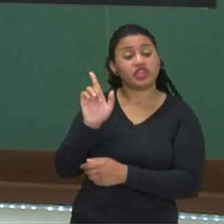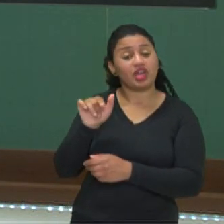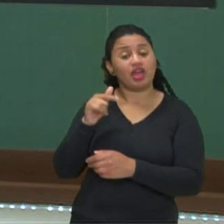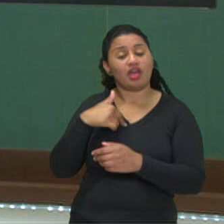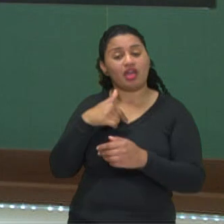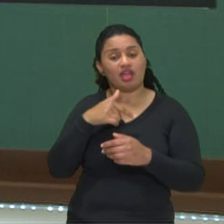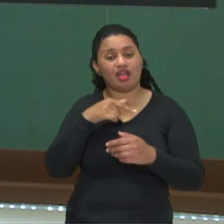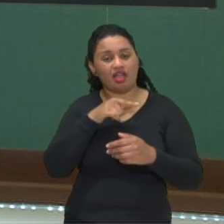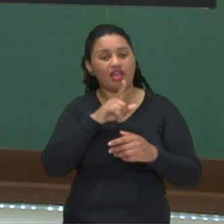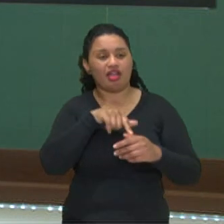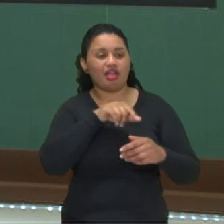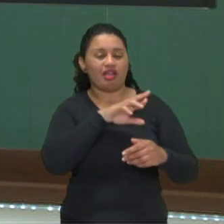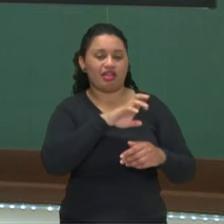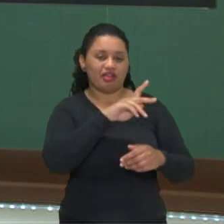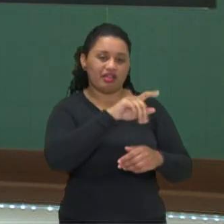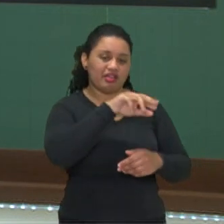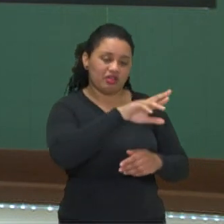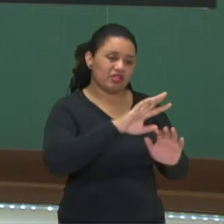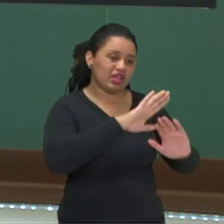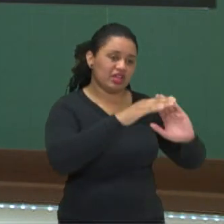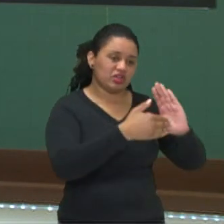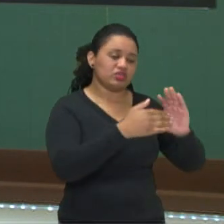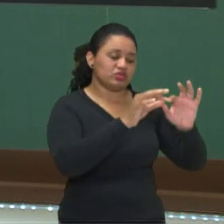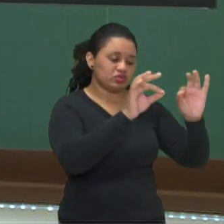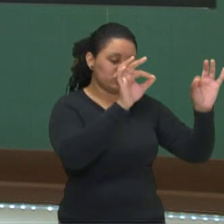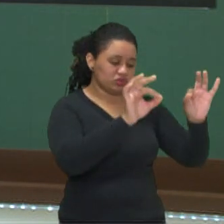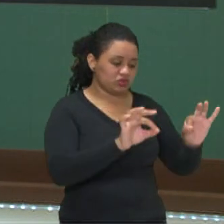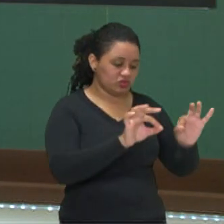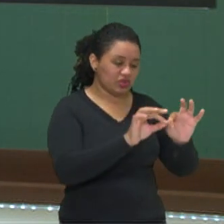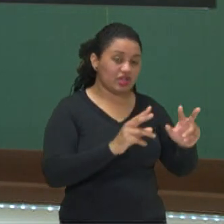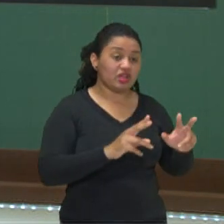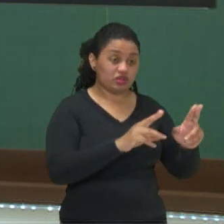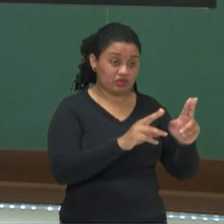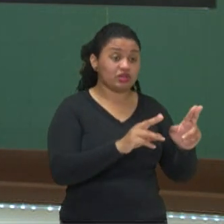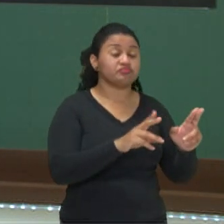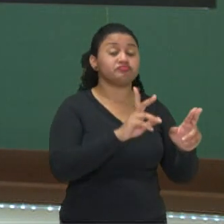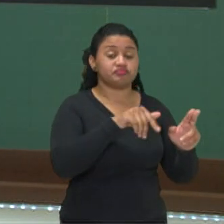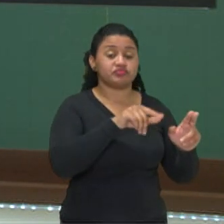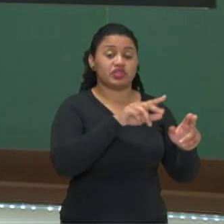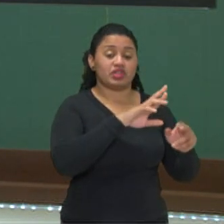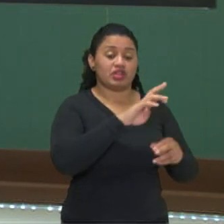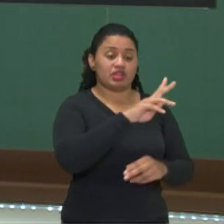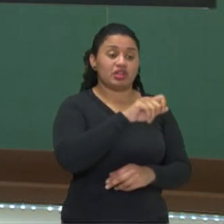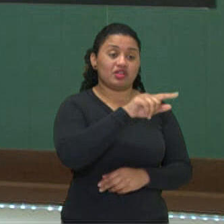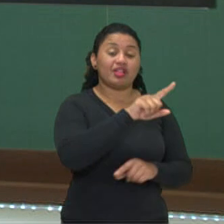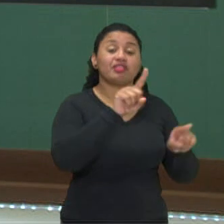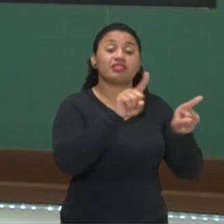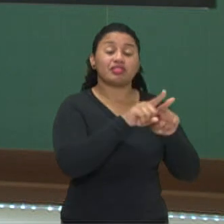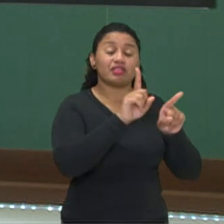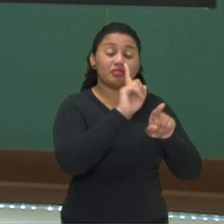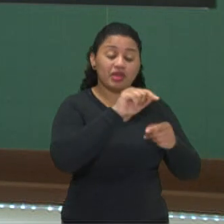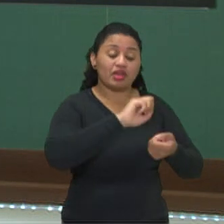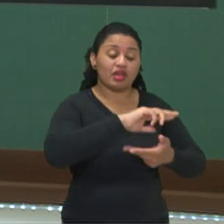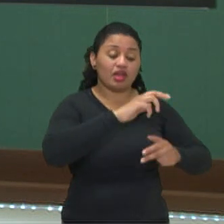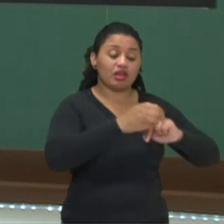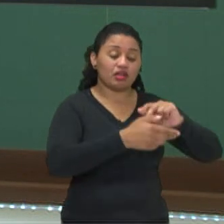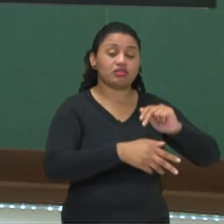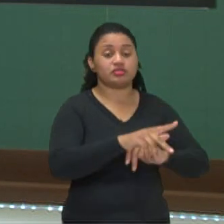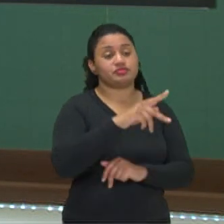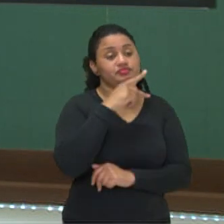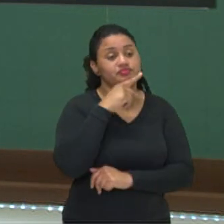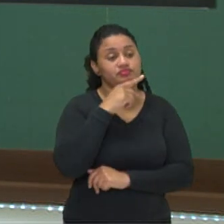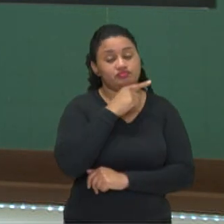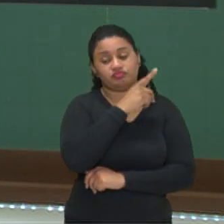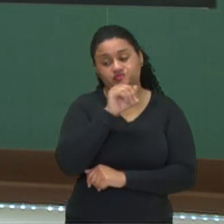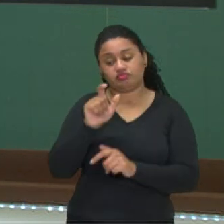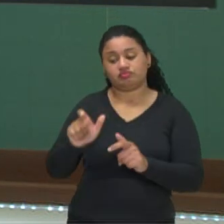os lados são iguais, ou melhor, todas as arestas são iguais. Ele é um poliedro regular e é um poliedro de Platão. Esse daqui